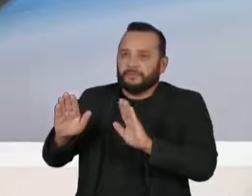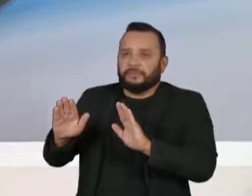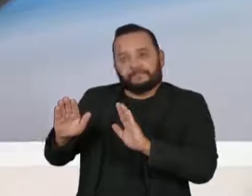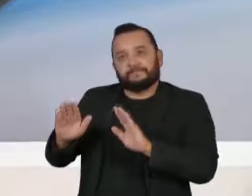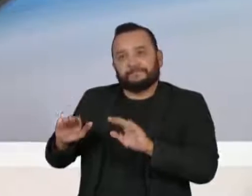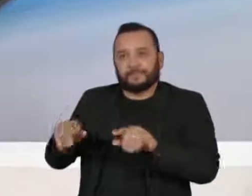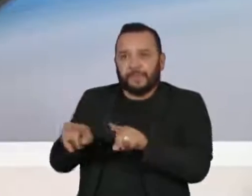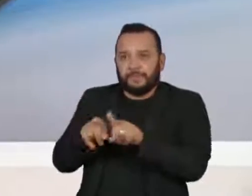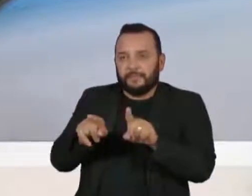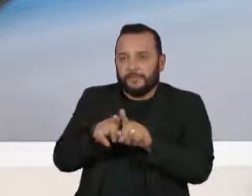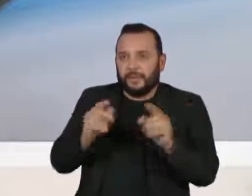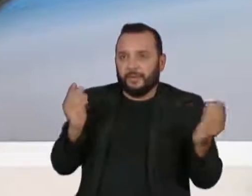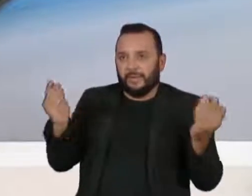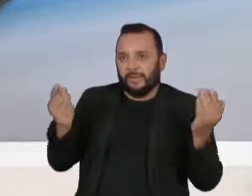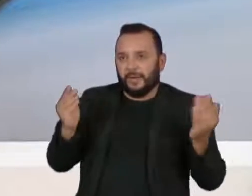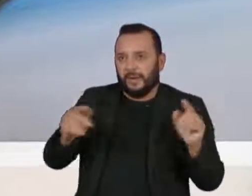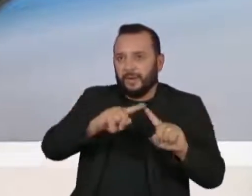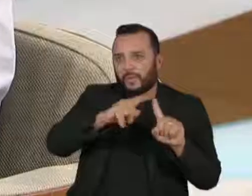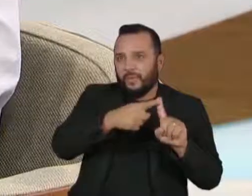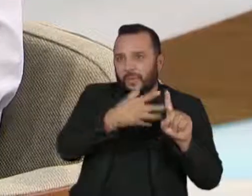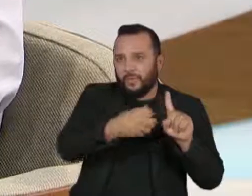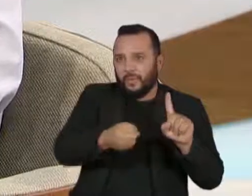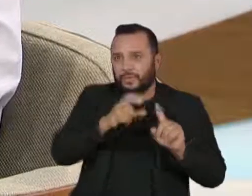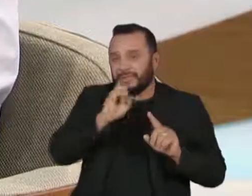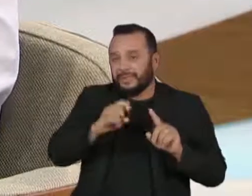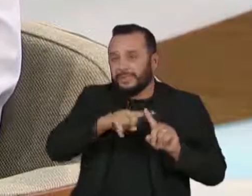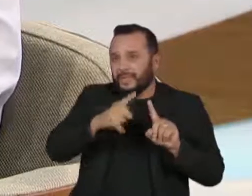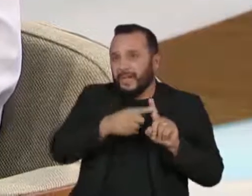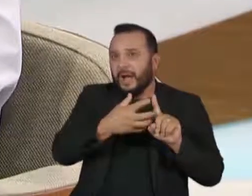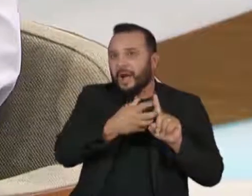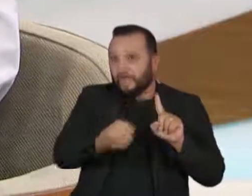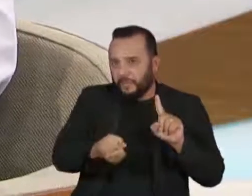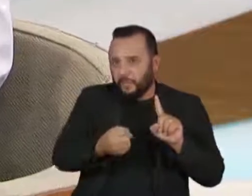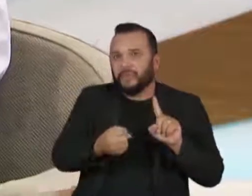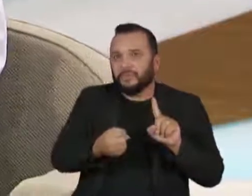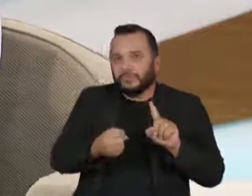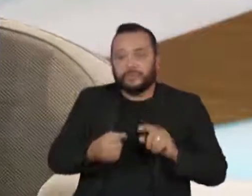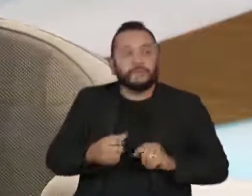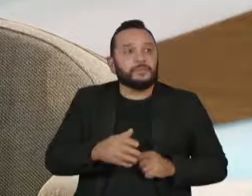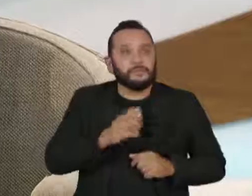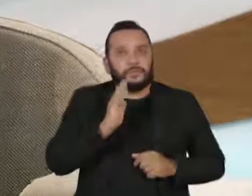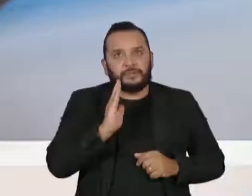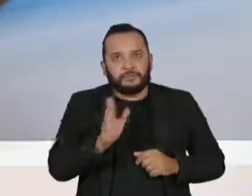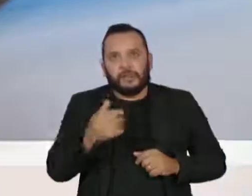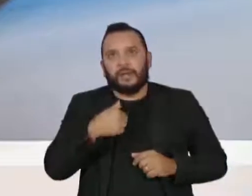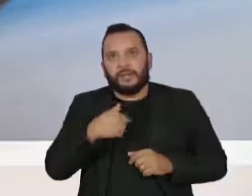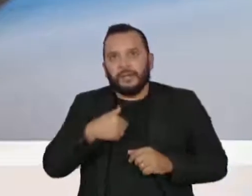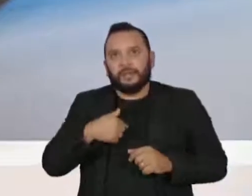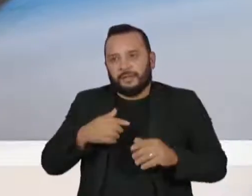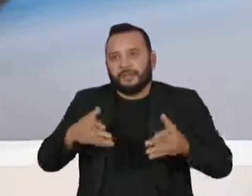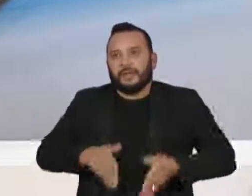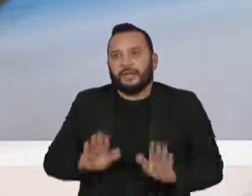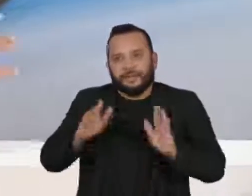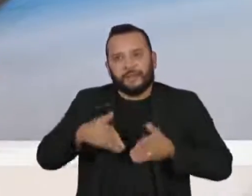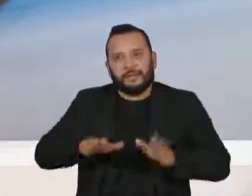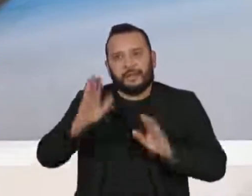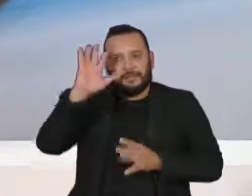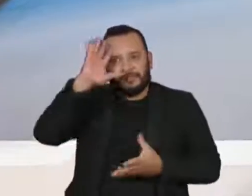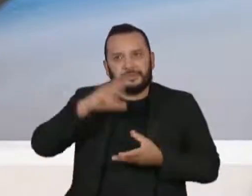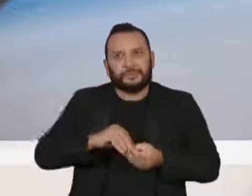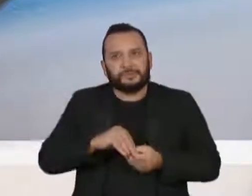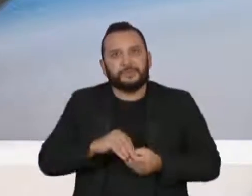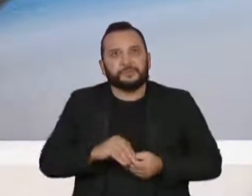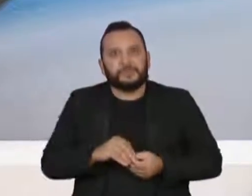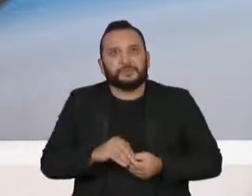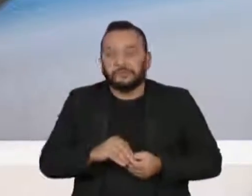Quer dizer, se fosse permitido o aborto, fecundidade. A taxa de natalidade. A taxa de natalidade. É mais ou